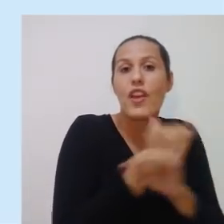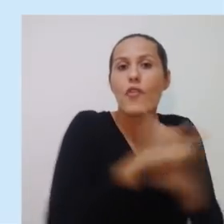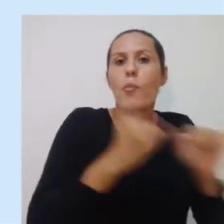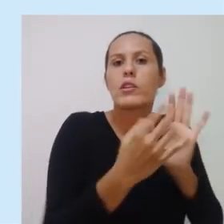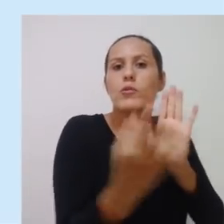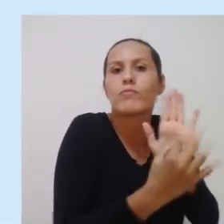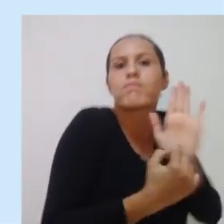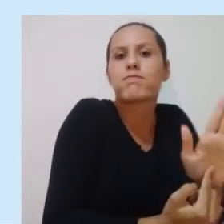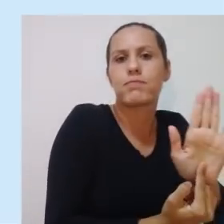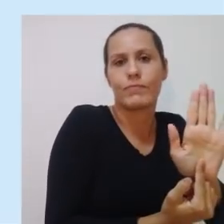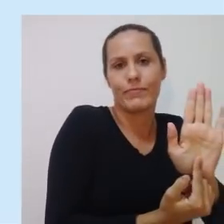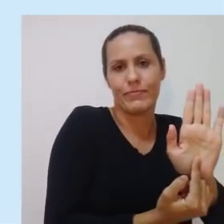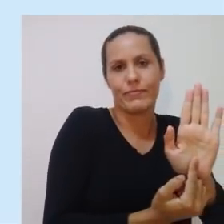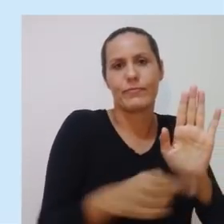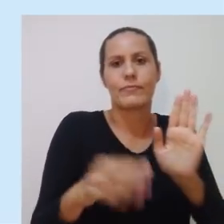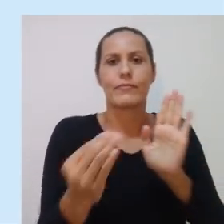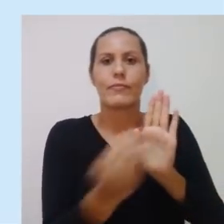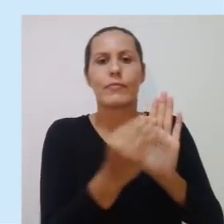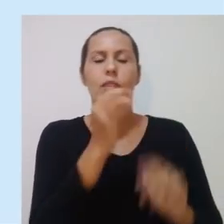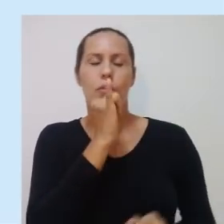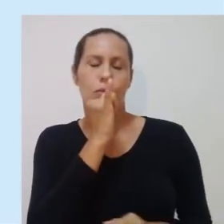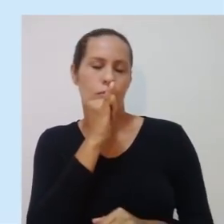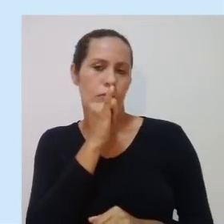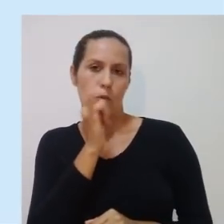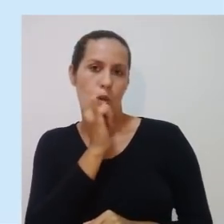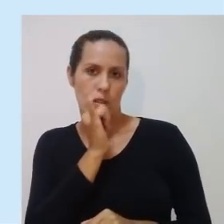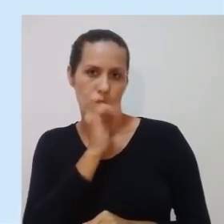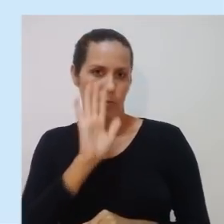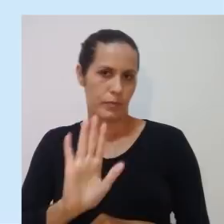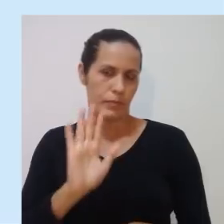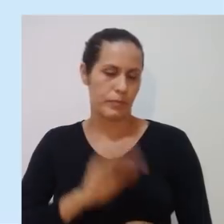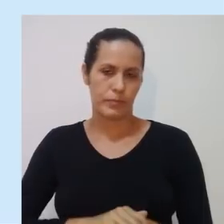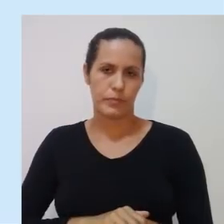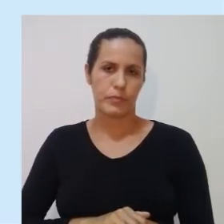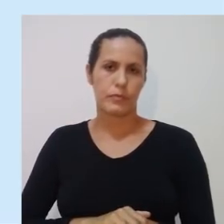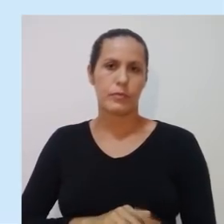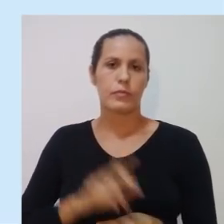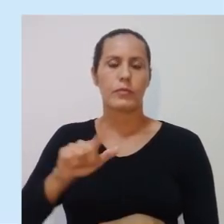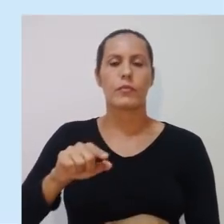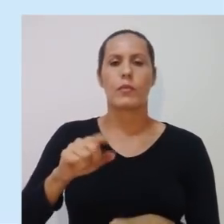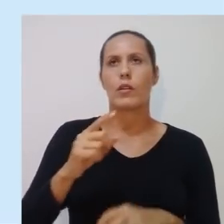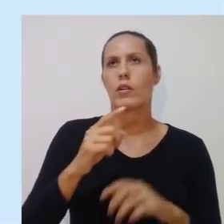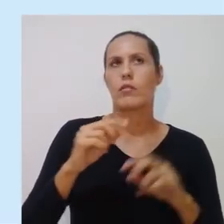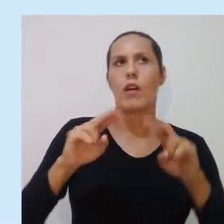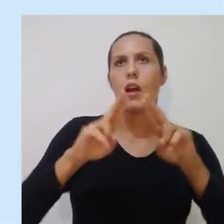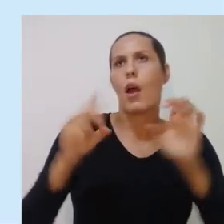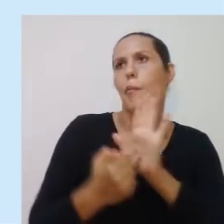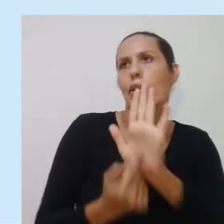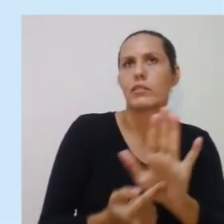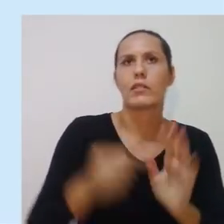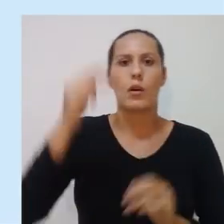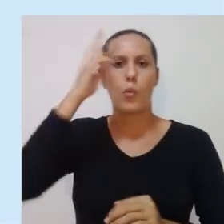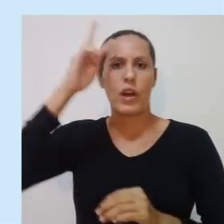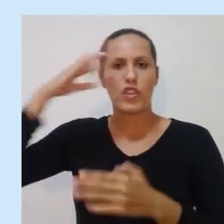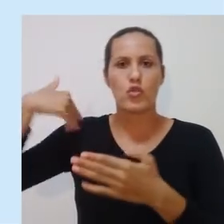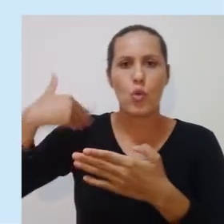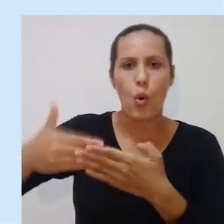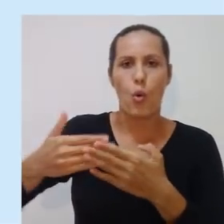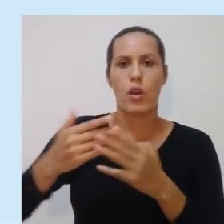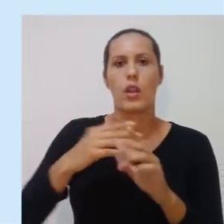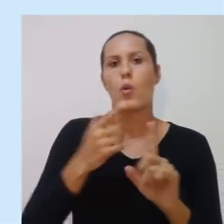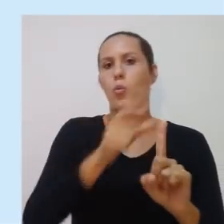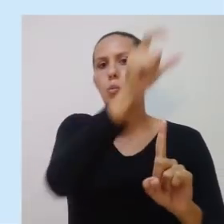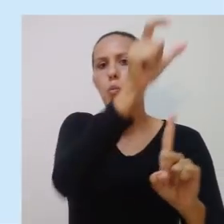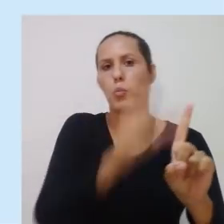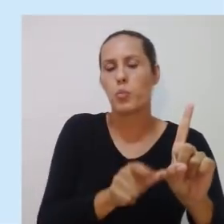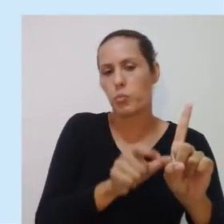das informações explícitas. Você vai ter um exemplo, por exemplo, apresentado uma história, um personagem,